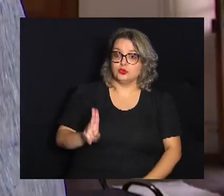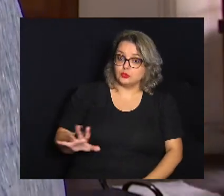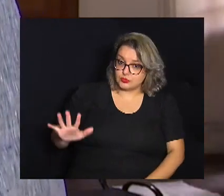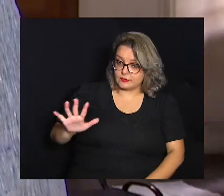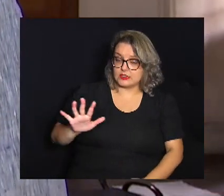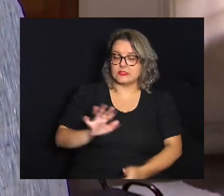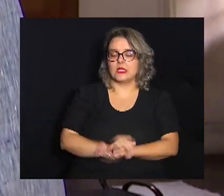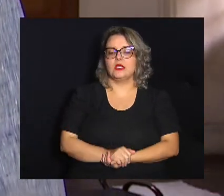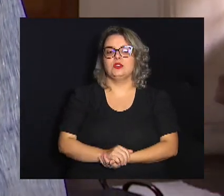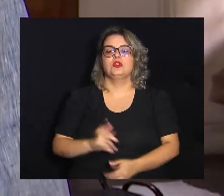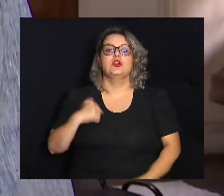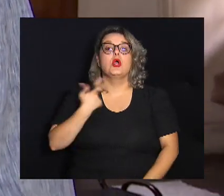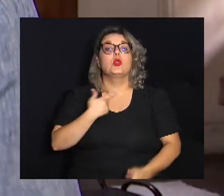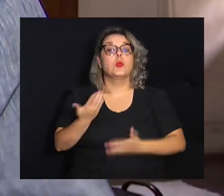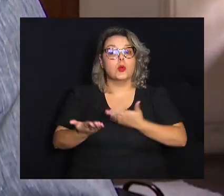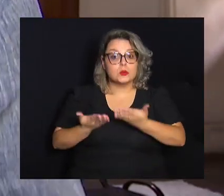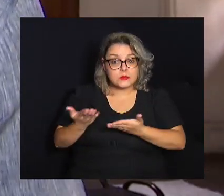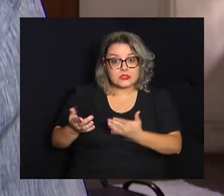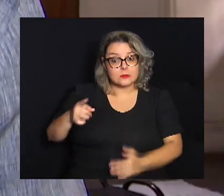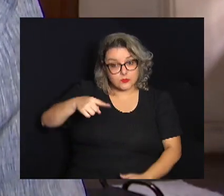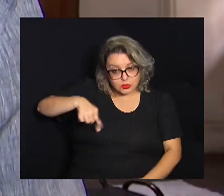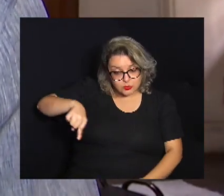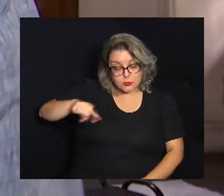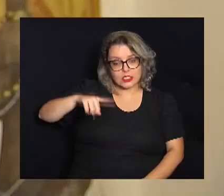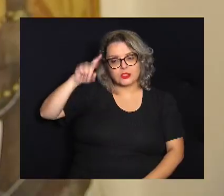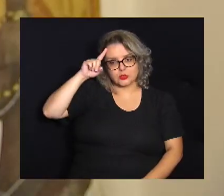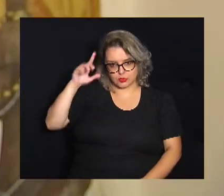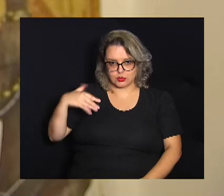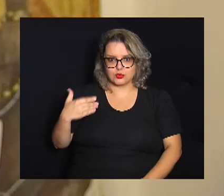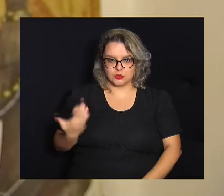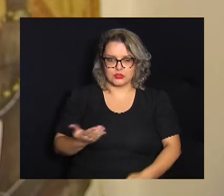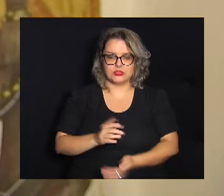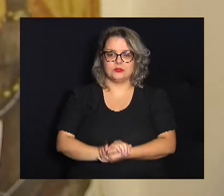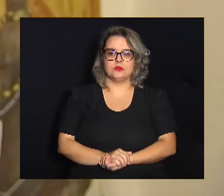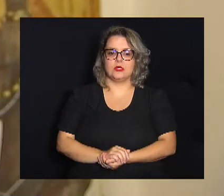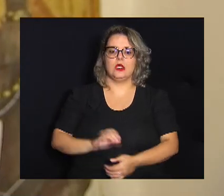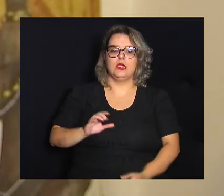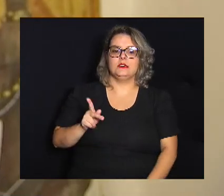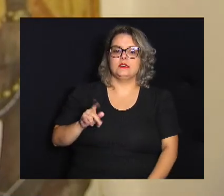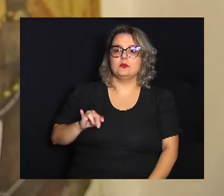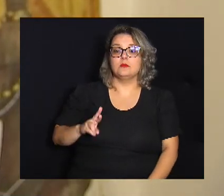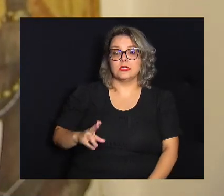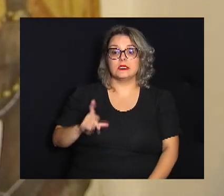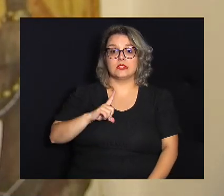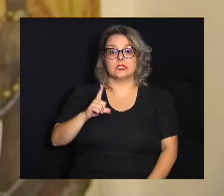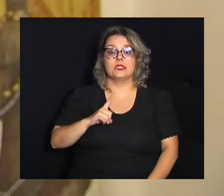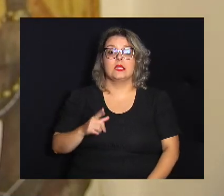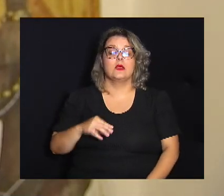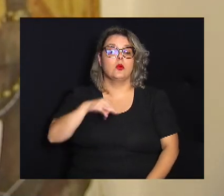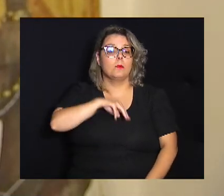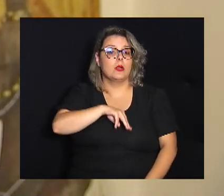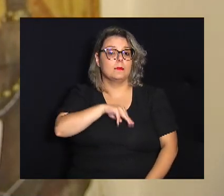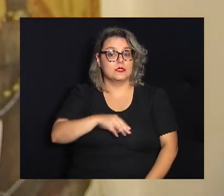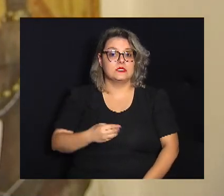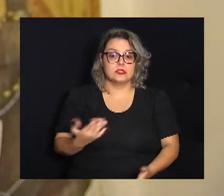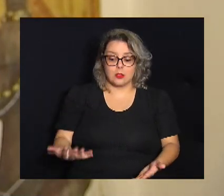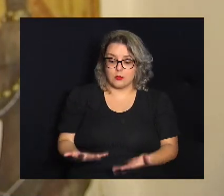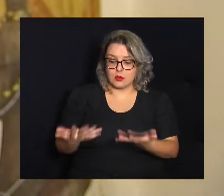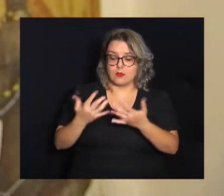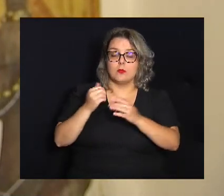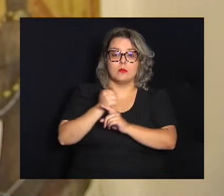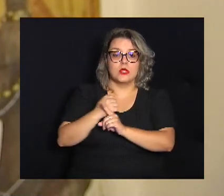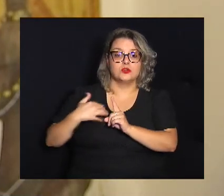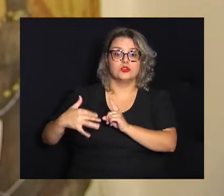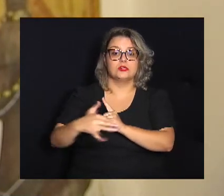que nós tratamos, né, diariamente. A CEPIR tem como missão promover uma sociedade